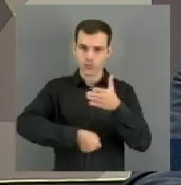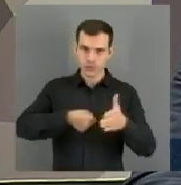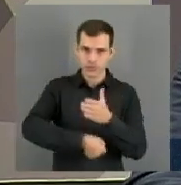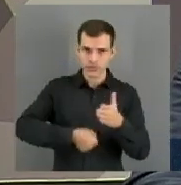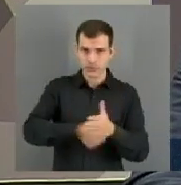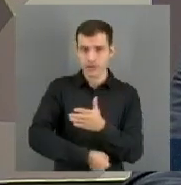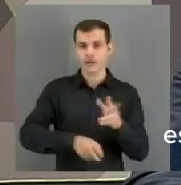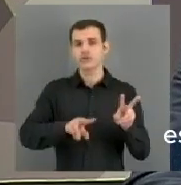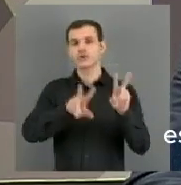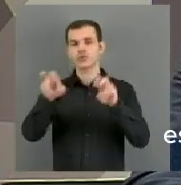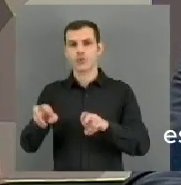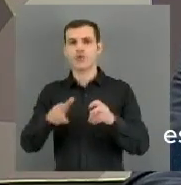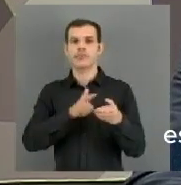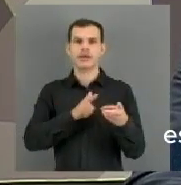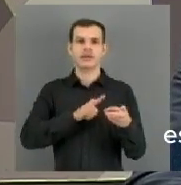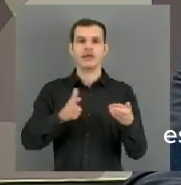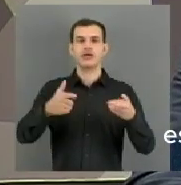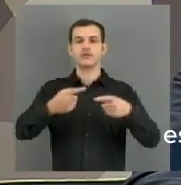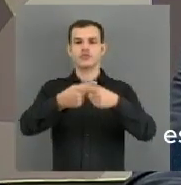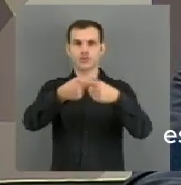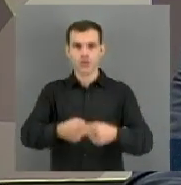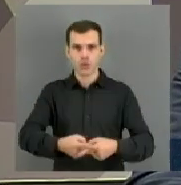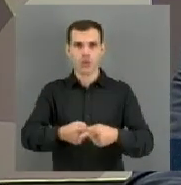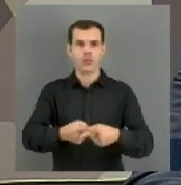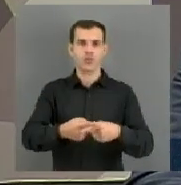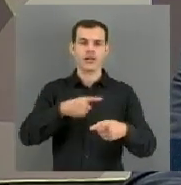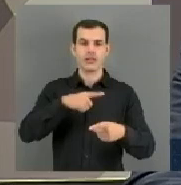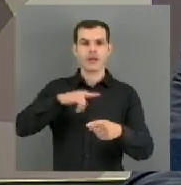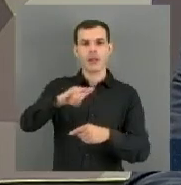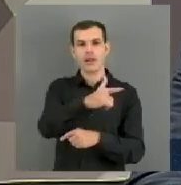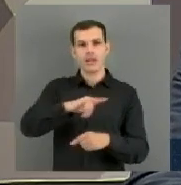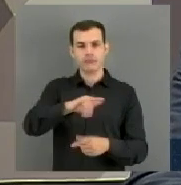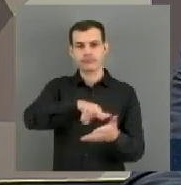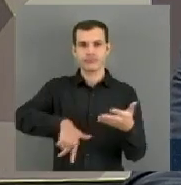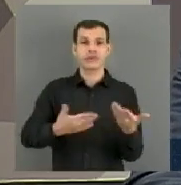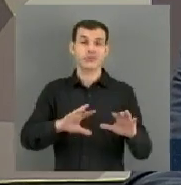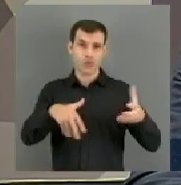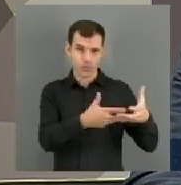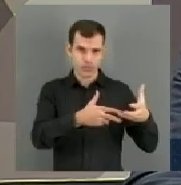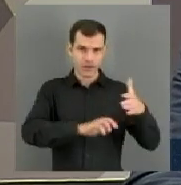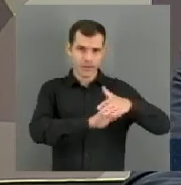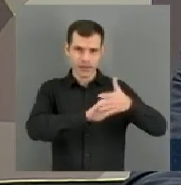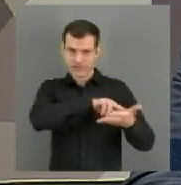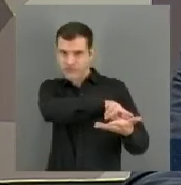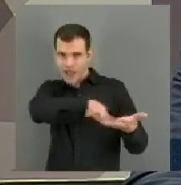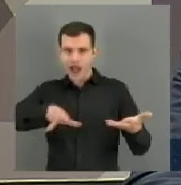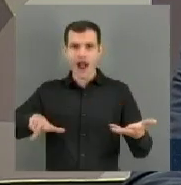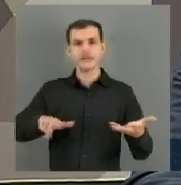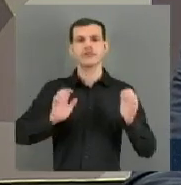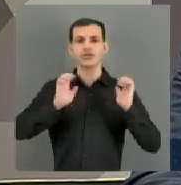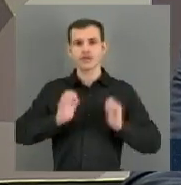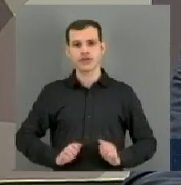de resultados. Esse grupo de empresas se notabiliza pelo comportamento ético, responsável e transparente, não